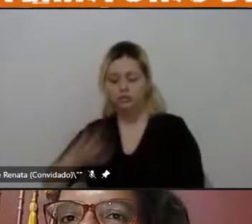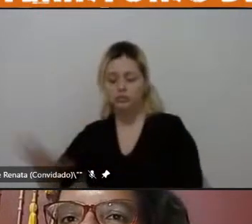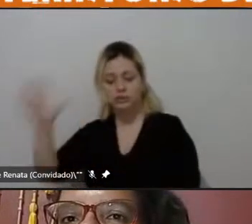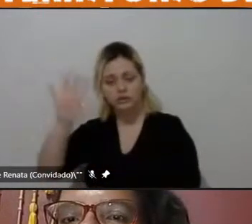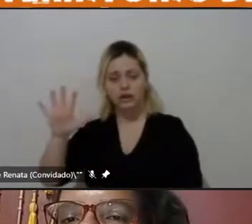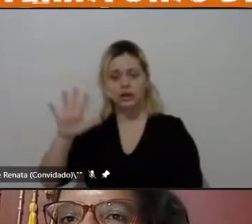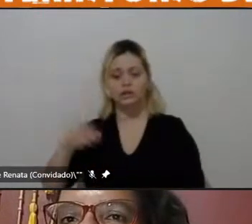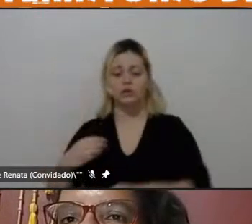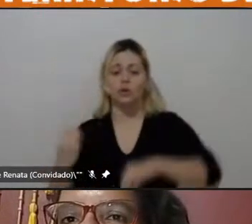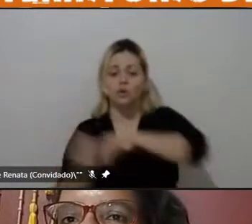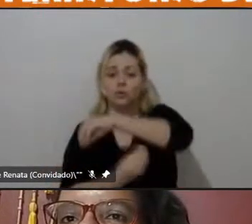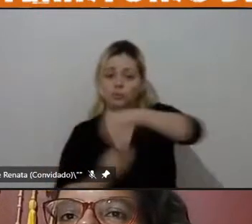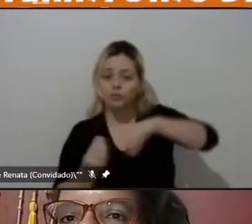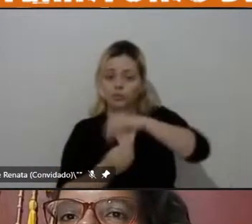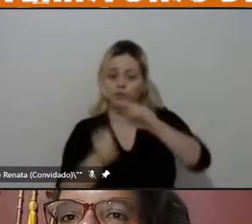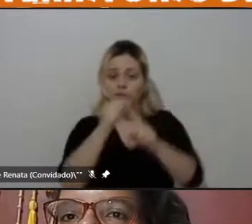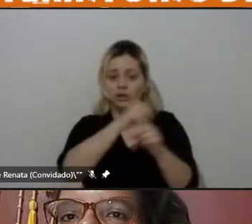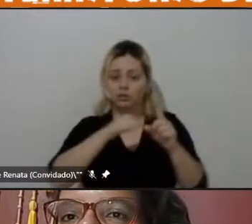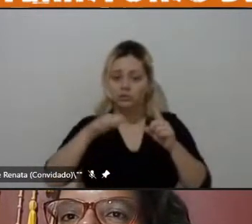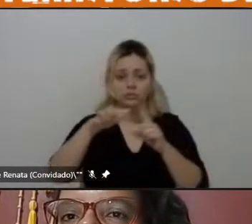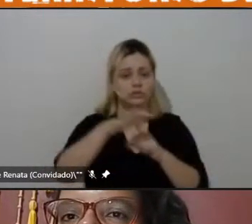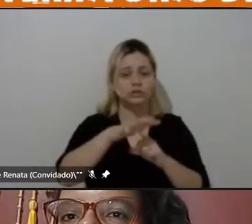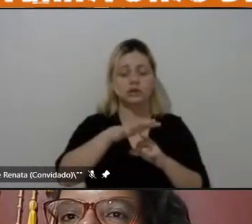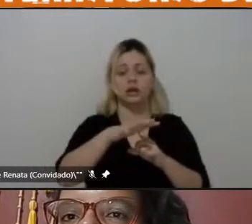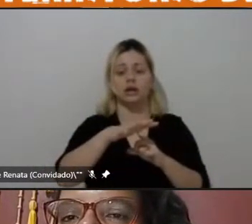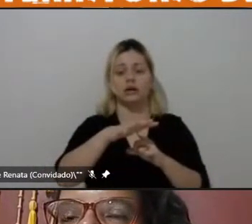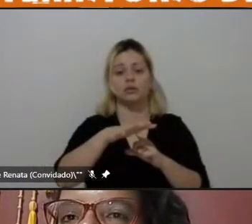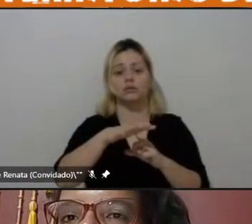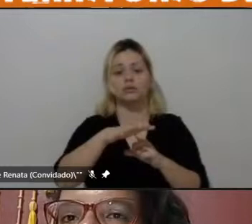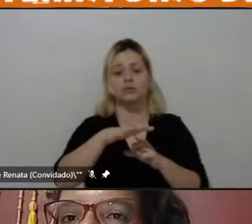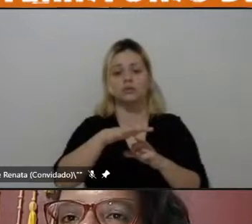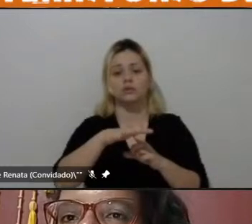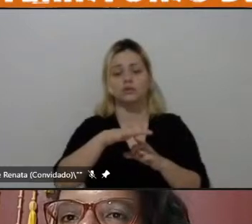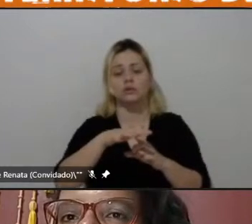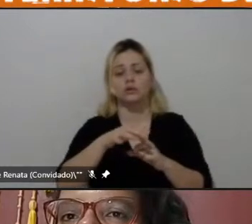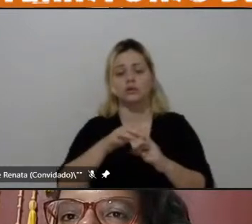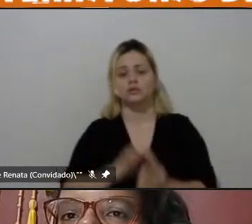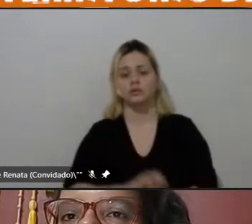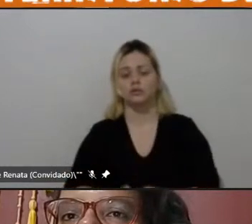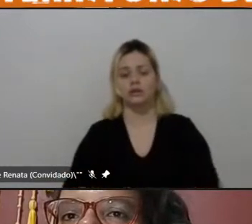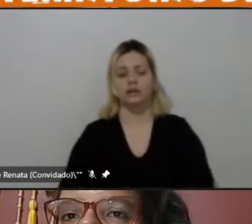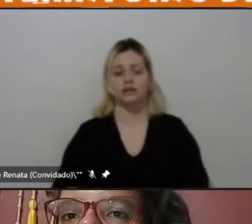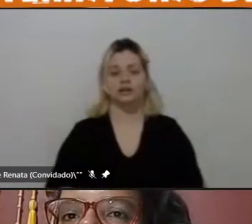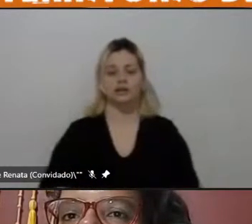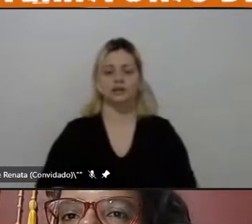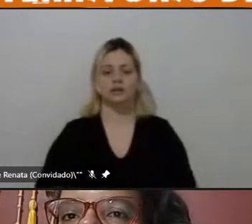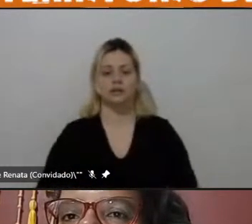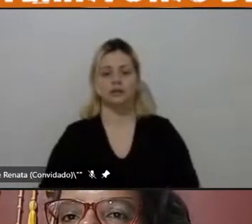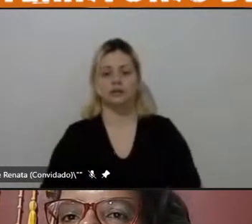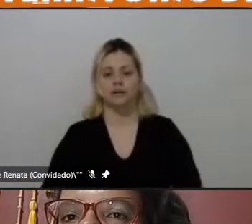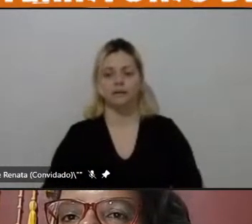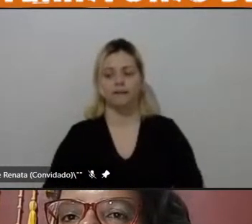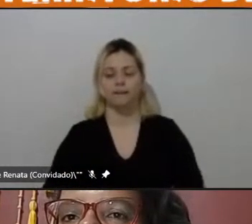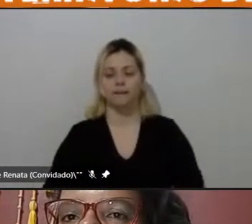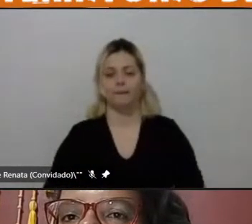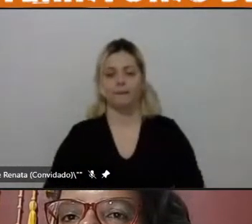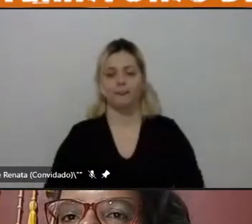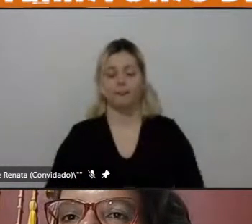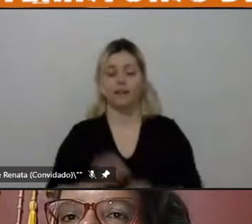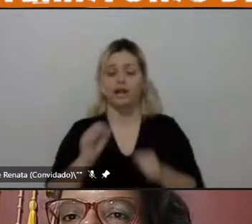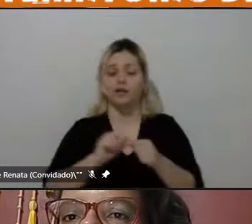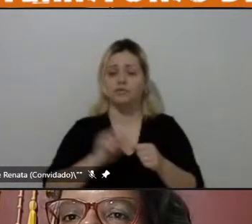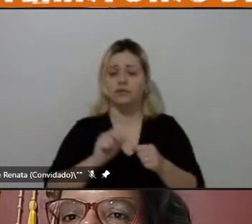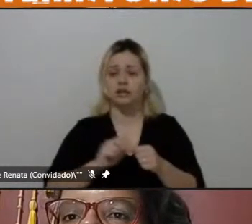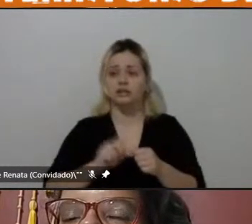o movimento social, isso eu ouvi mesmo, né, nos debates que o MST mesmo, fazendo a sua autoavaliação,